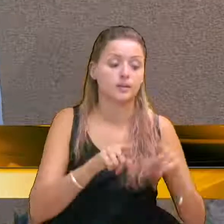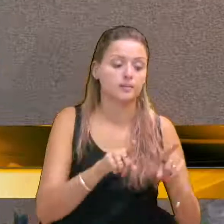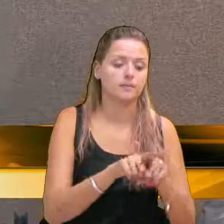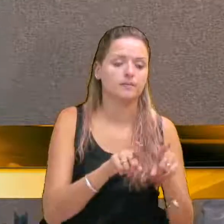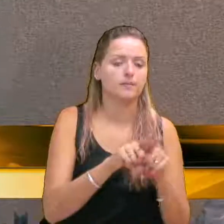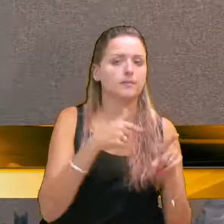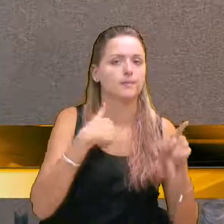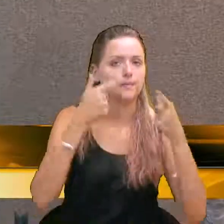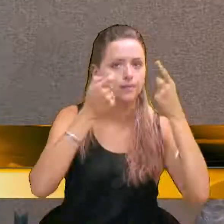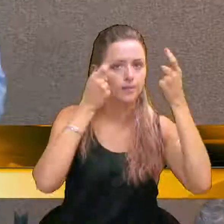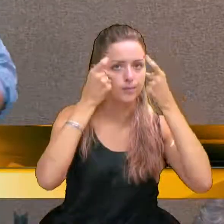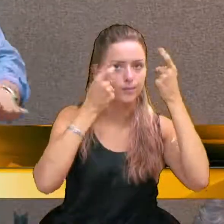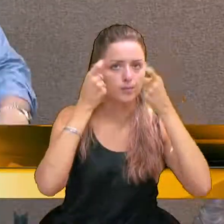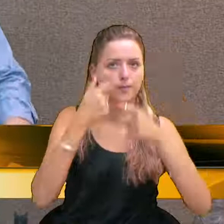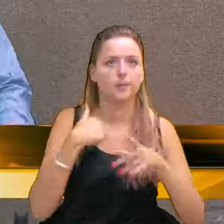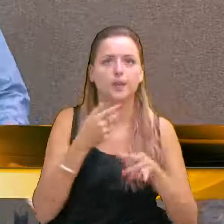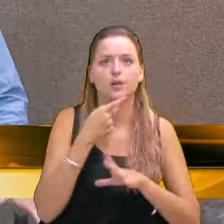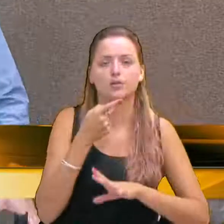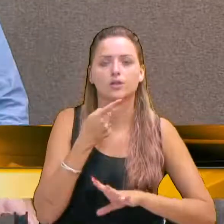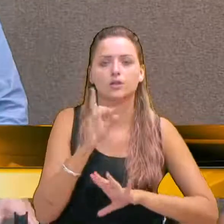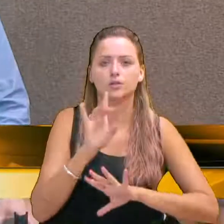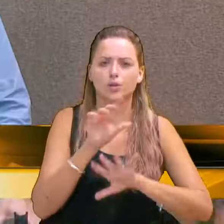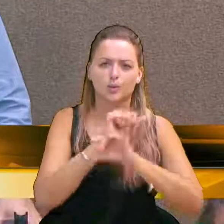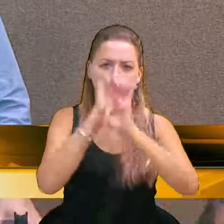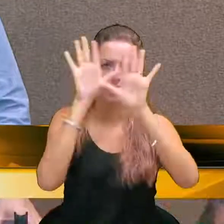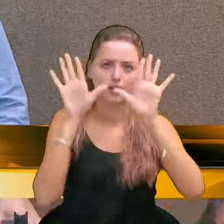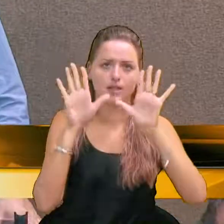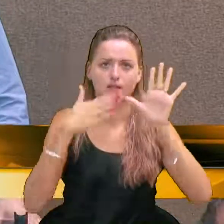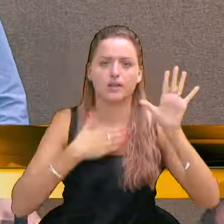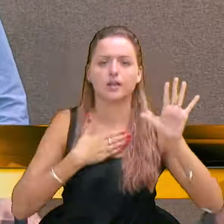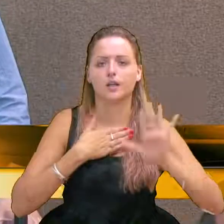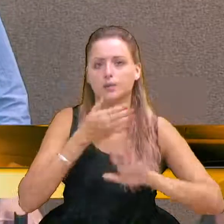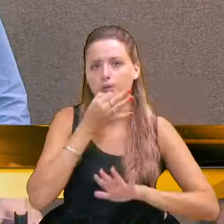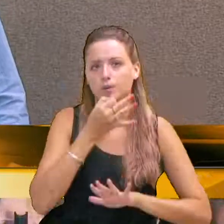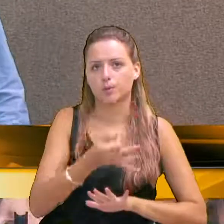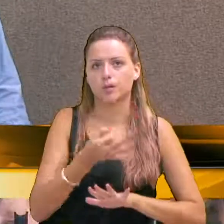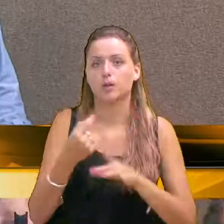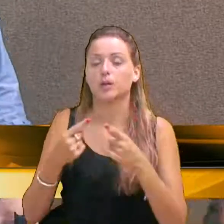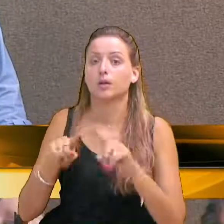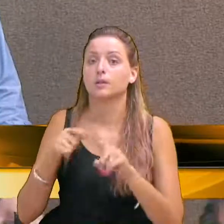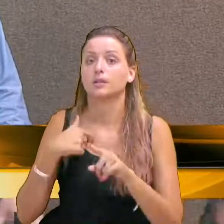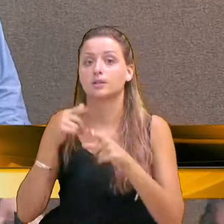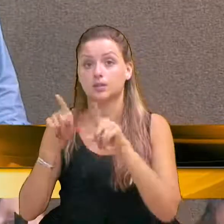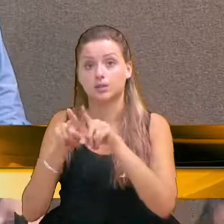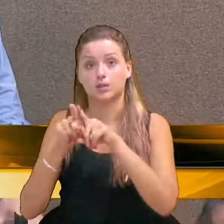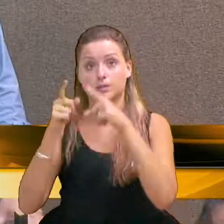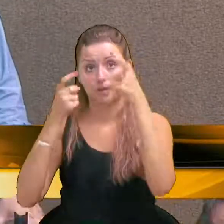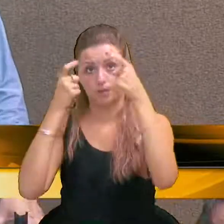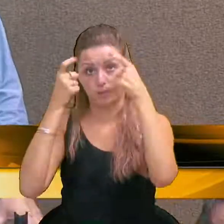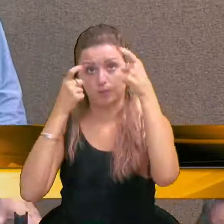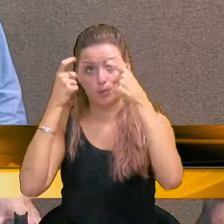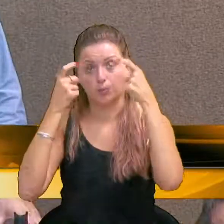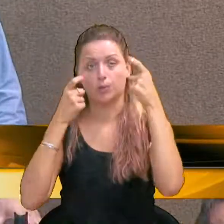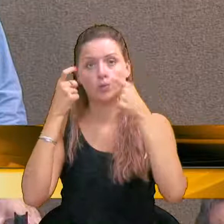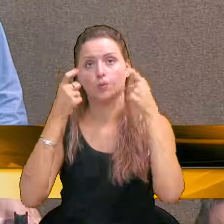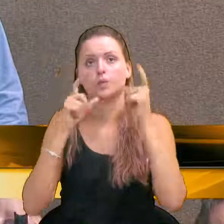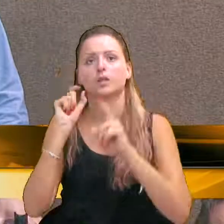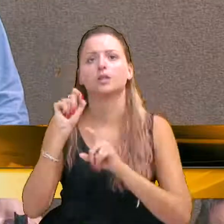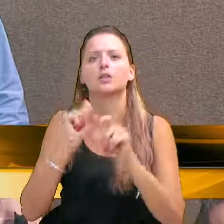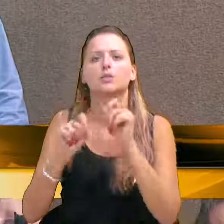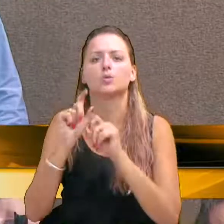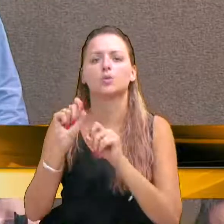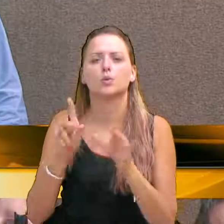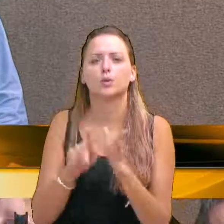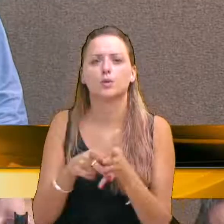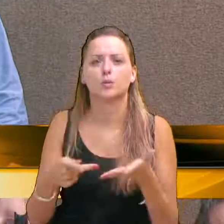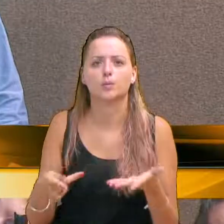preocupa, faço esse registro para deixar muito clara a minha posição, mas também me preocupa muito mais a matéria do Jornal Pioneiro